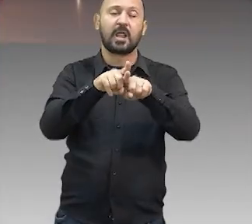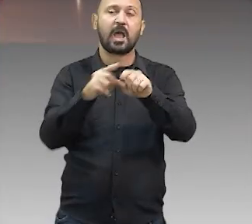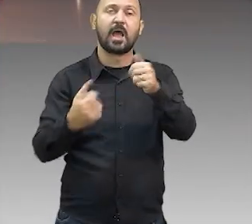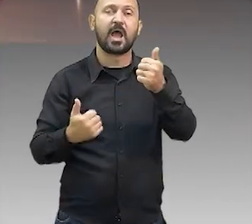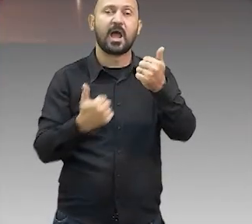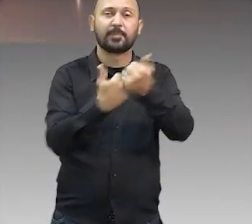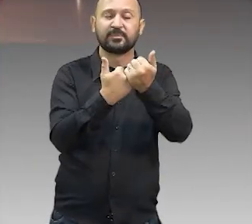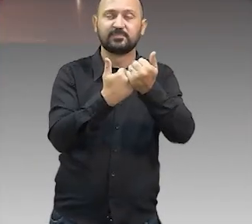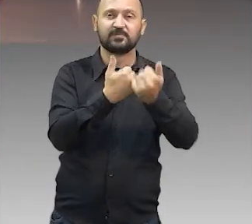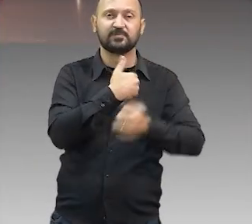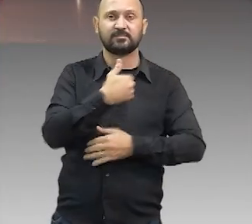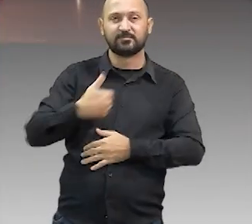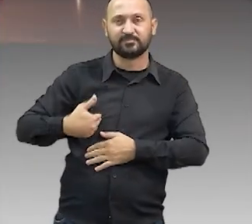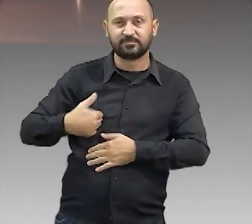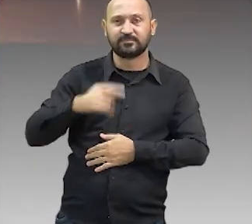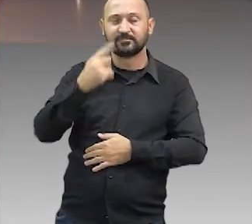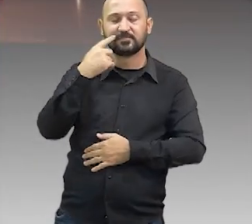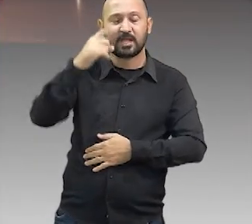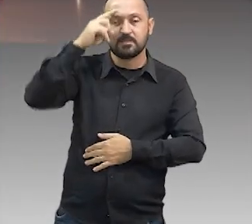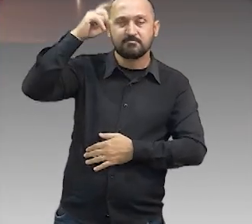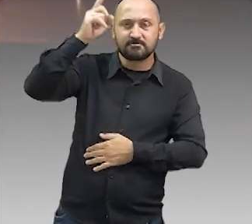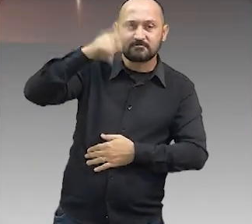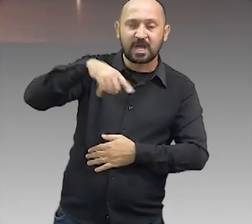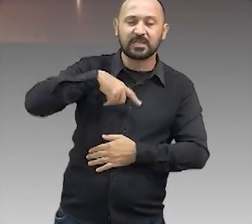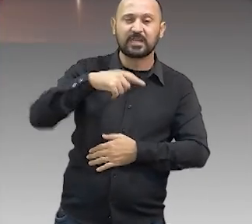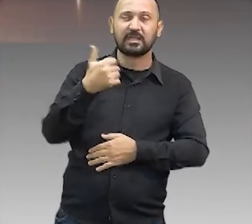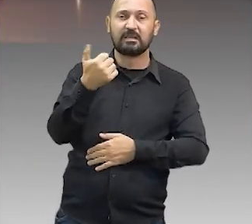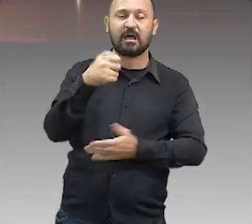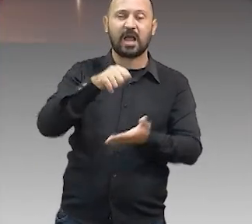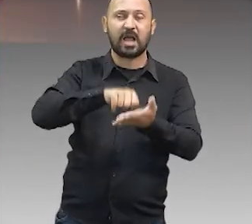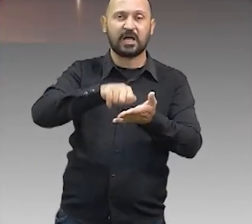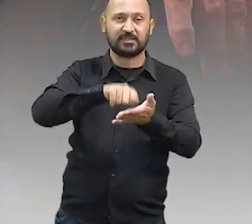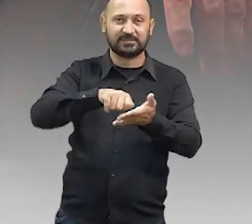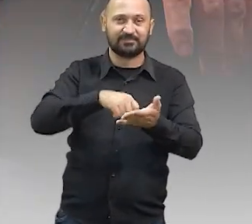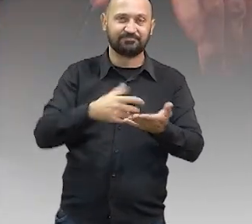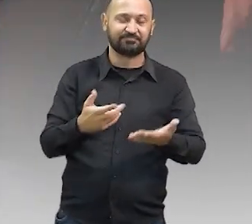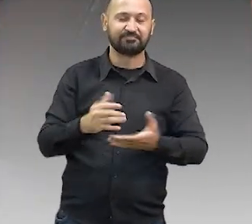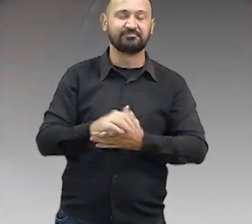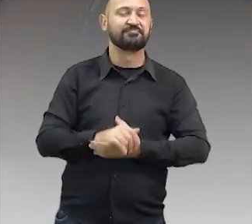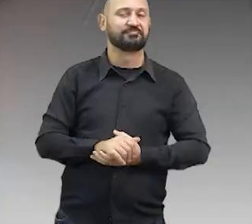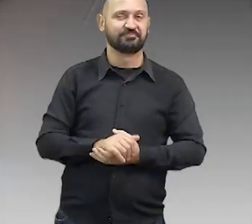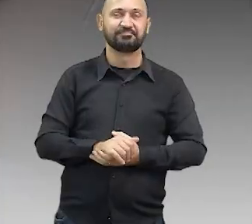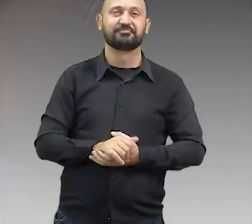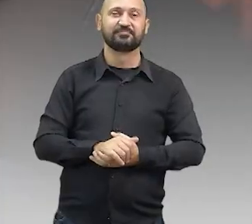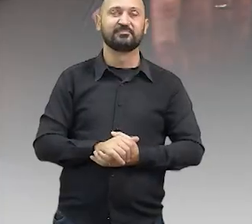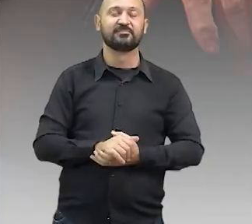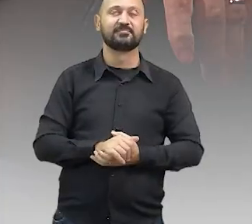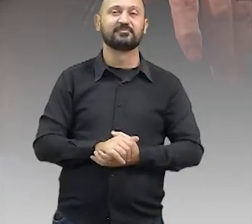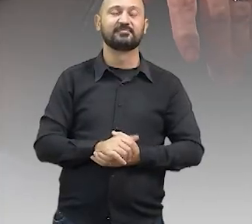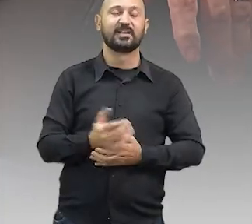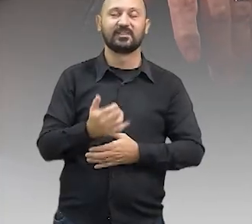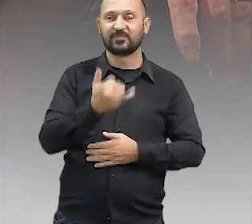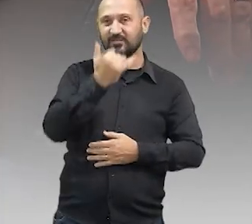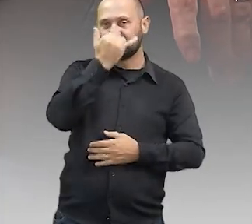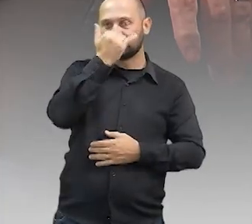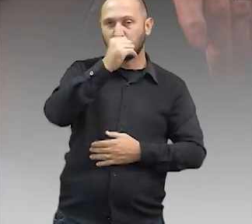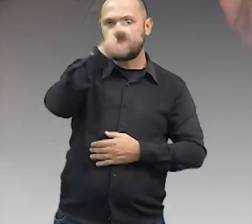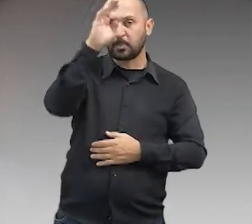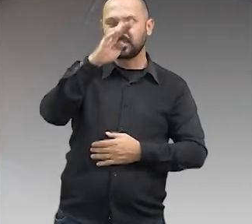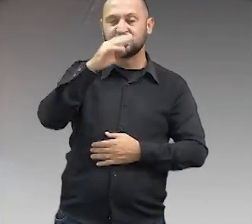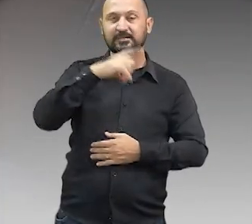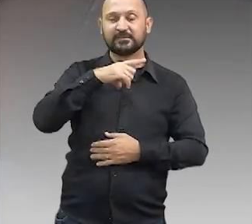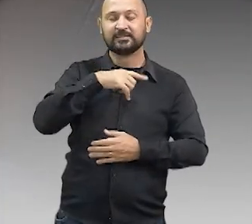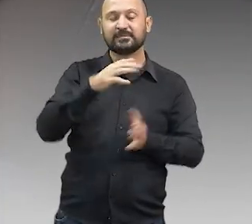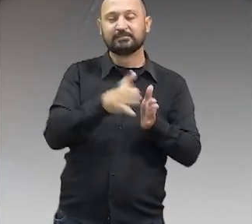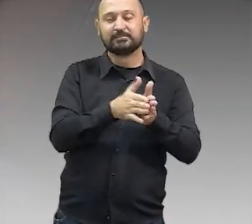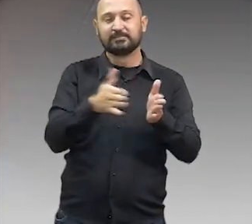aliado ao governo, ao quem manda, quem tem a caneta. E infelizmente o Brasil